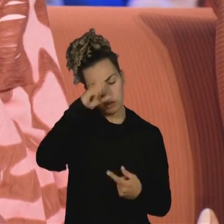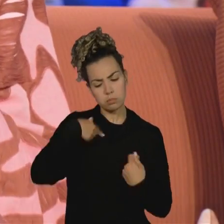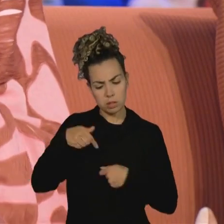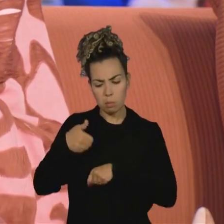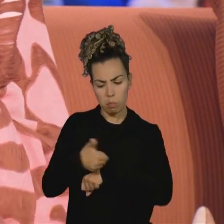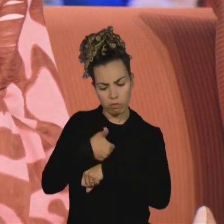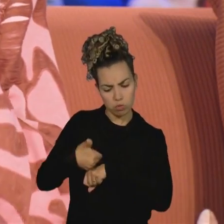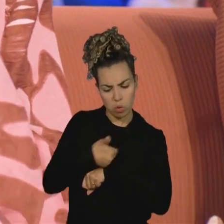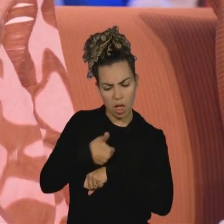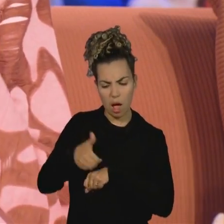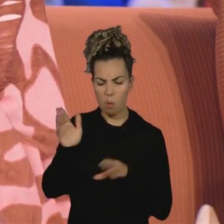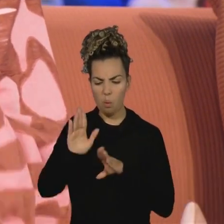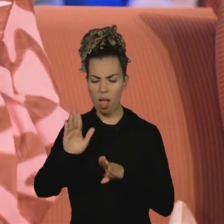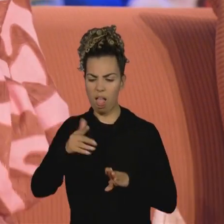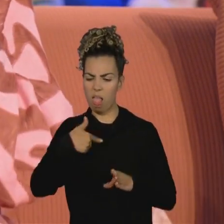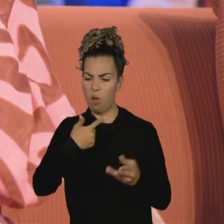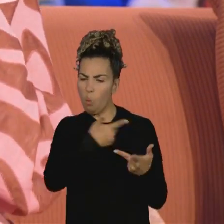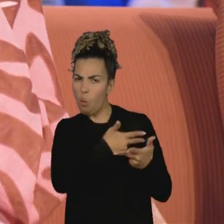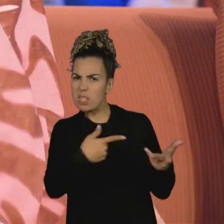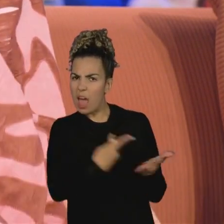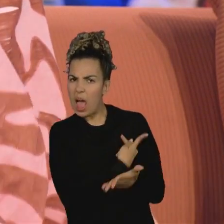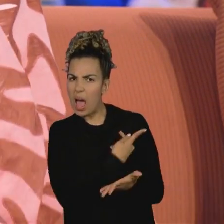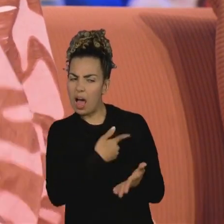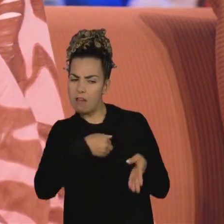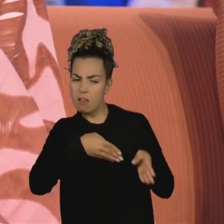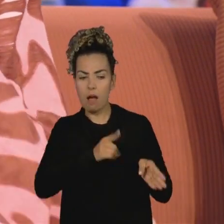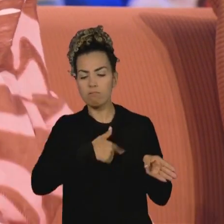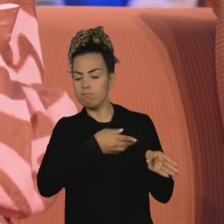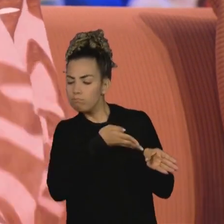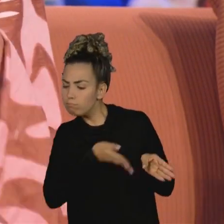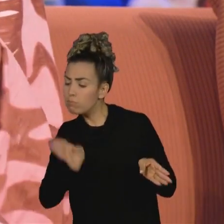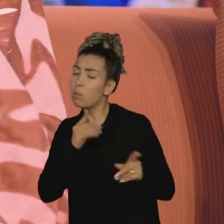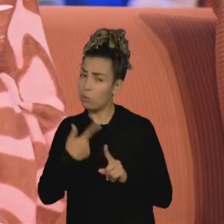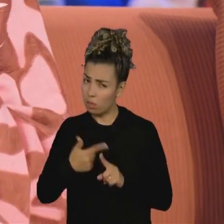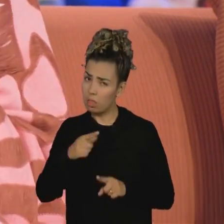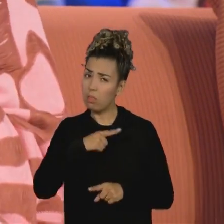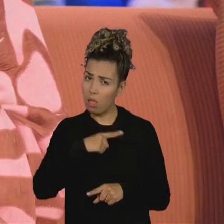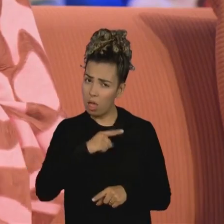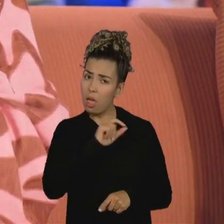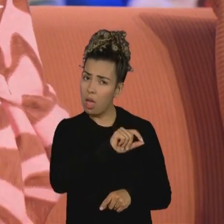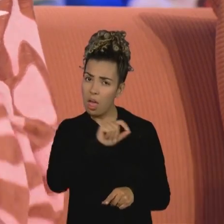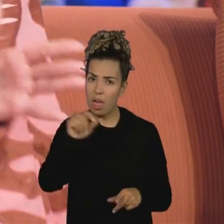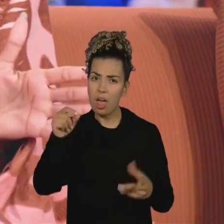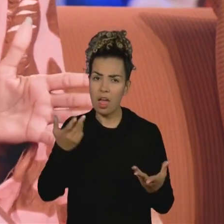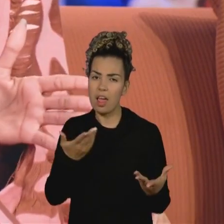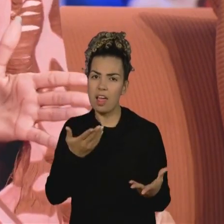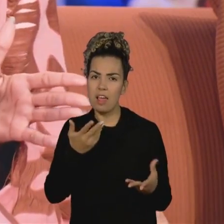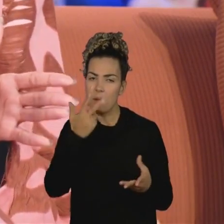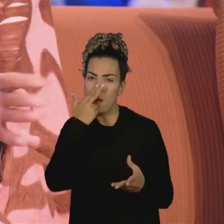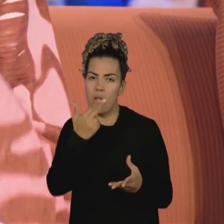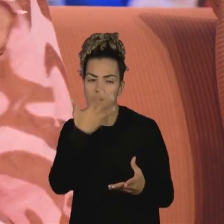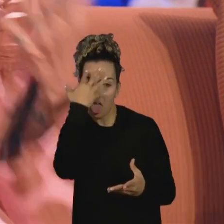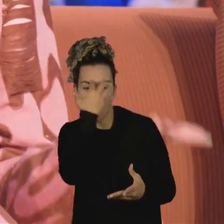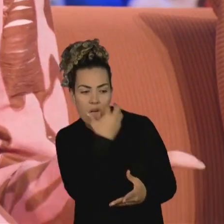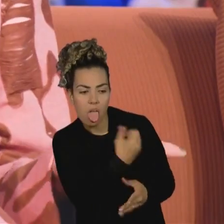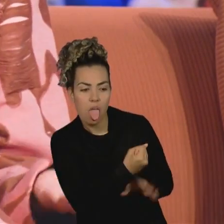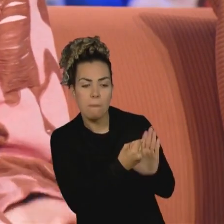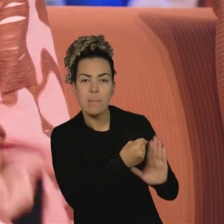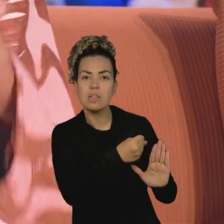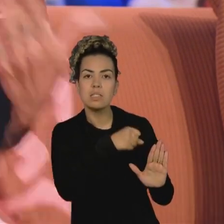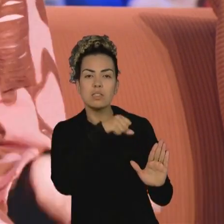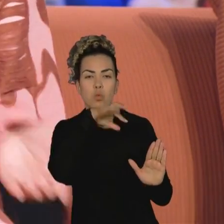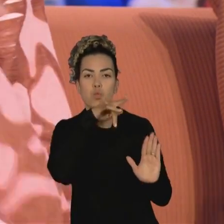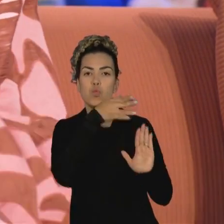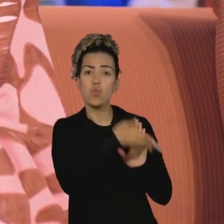devia seguir caminhos errados, porque existem muitos caminhos, portas que se abrem, que é para o caminho errado. E eu vi muitas dessas